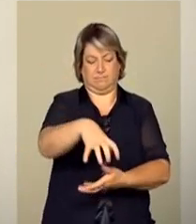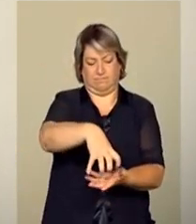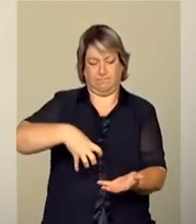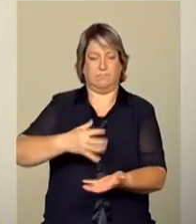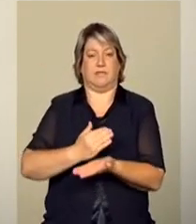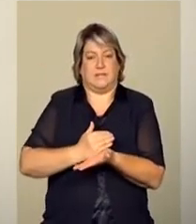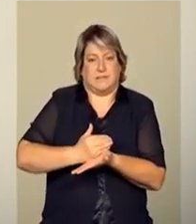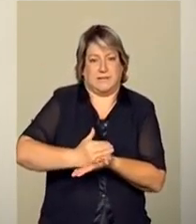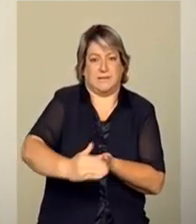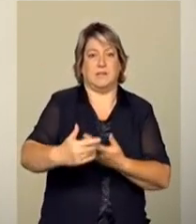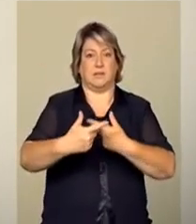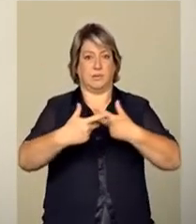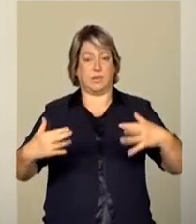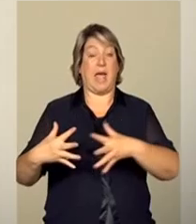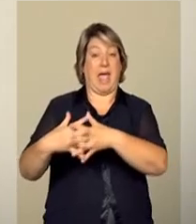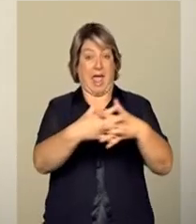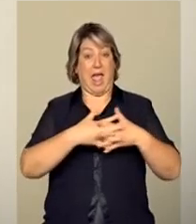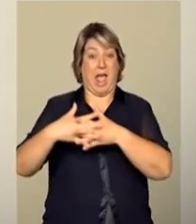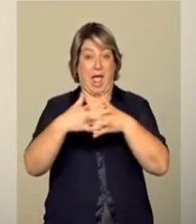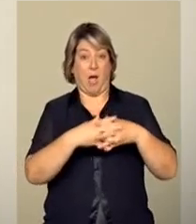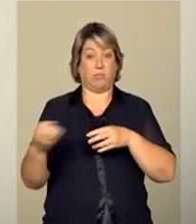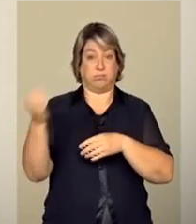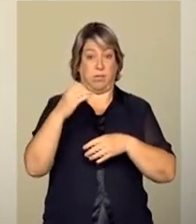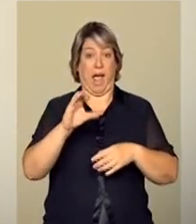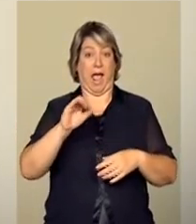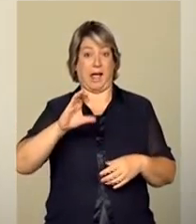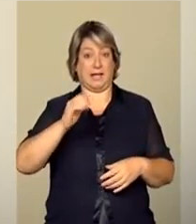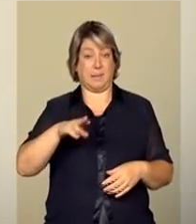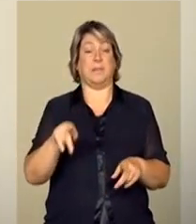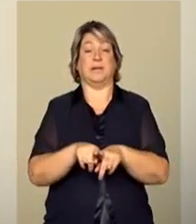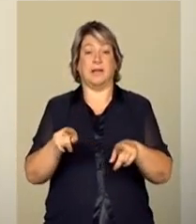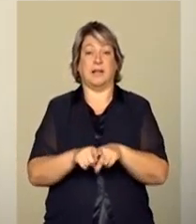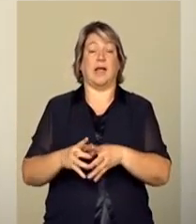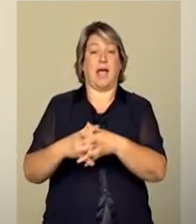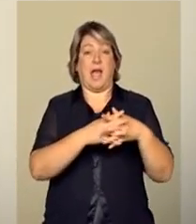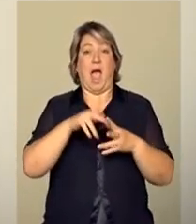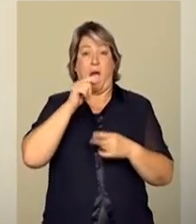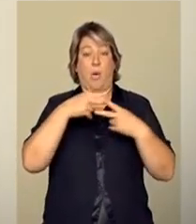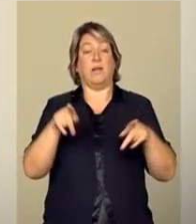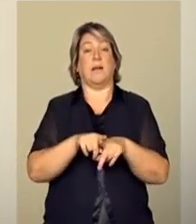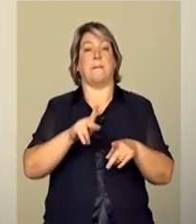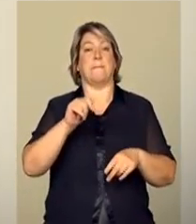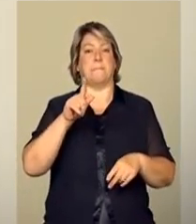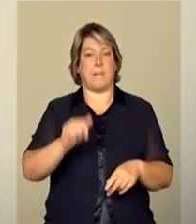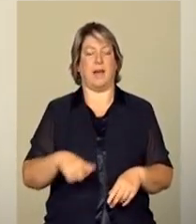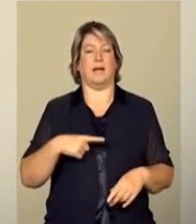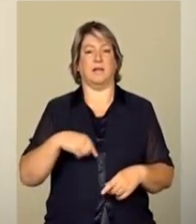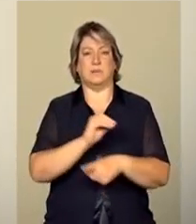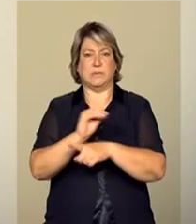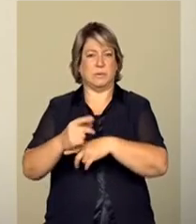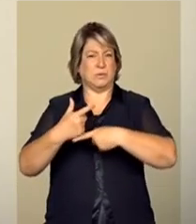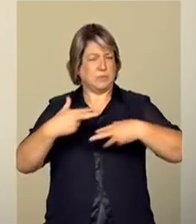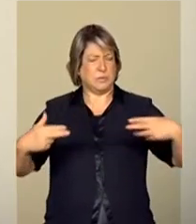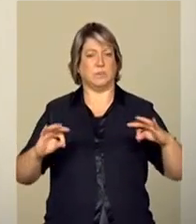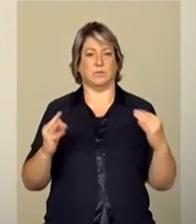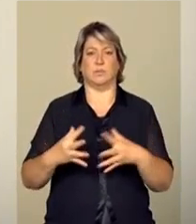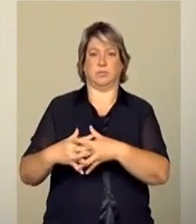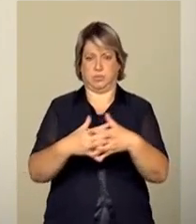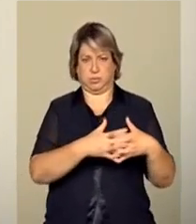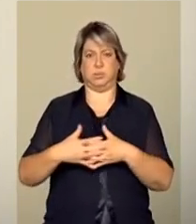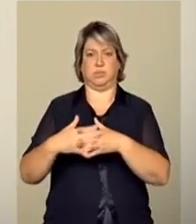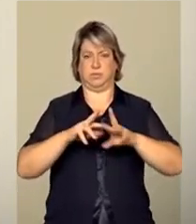caçamba e um caminhão pipa e uma paca regadeira Como o governo federal está ajudando a enfrentar a questão da manutenção dos rebanhos